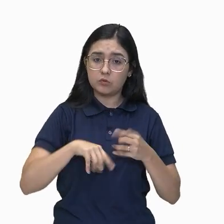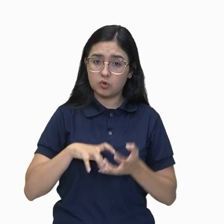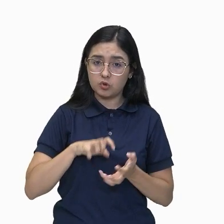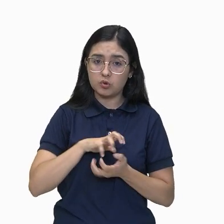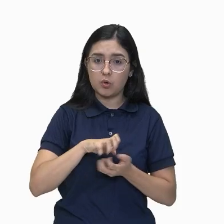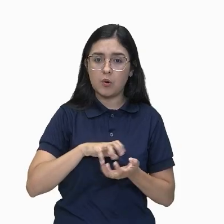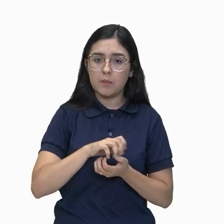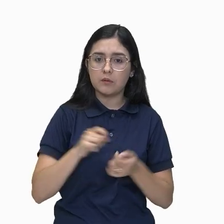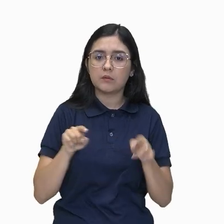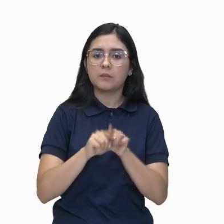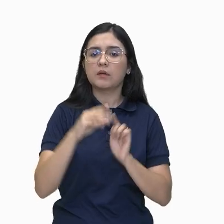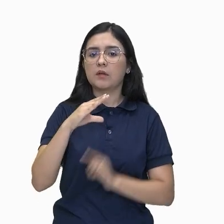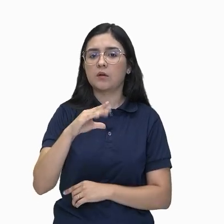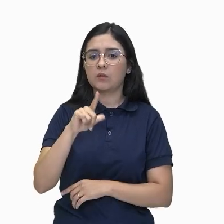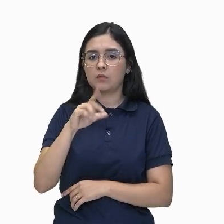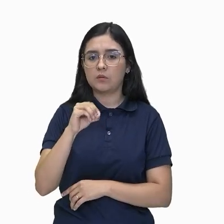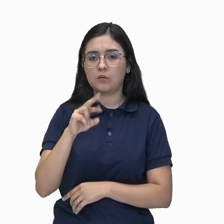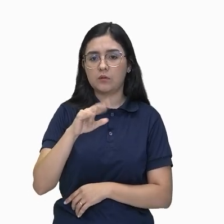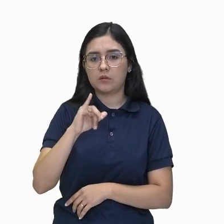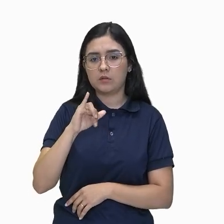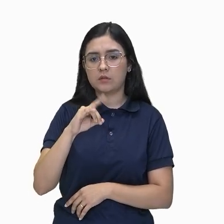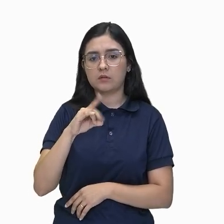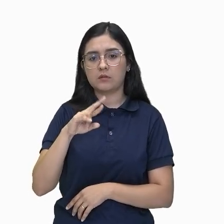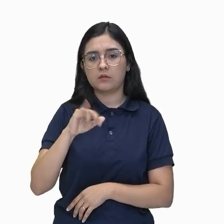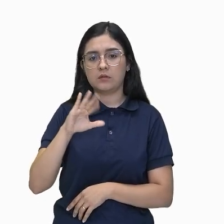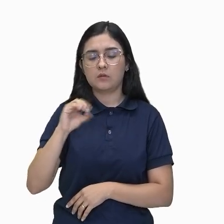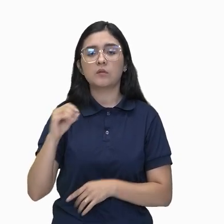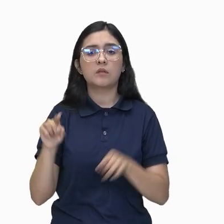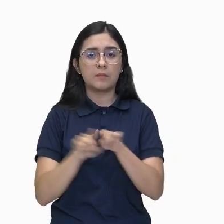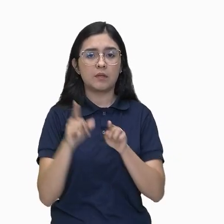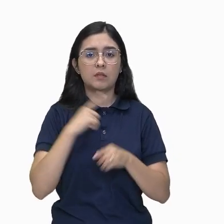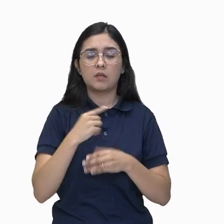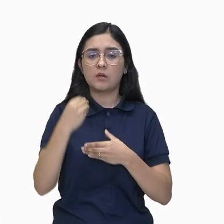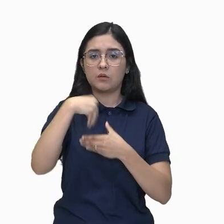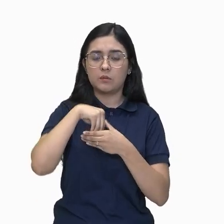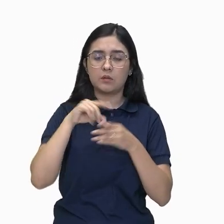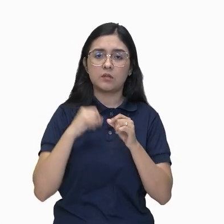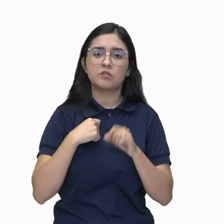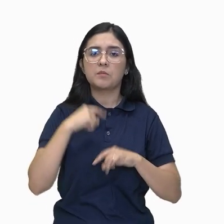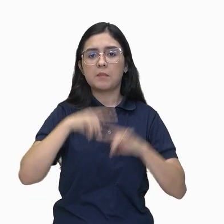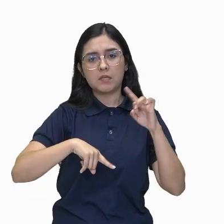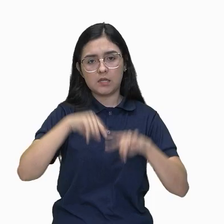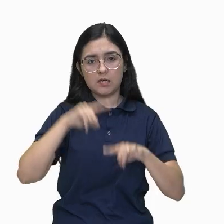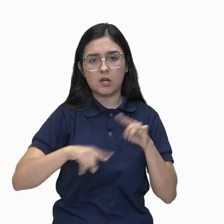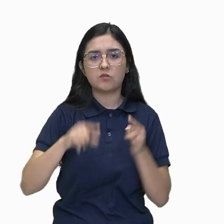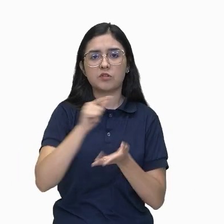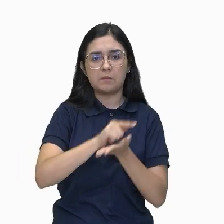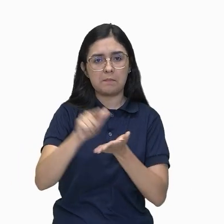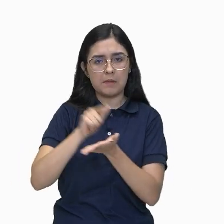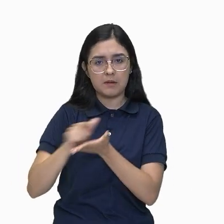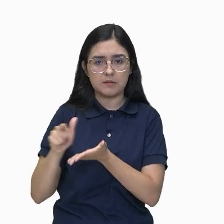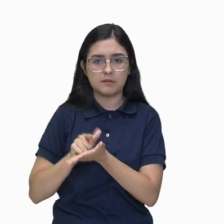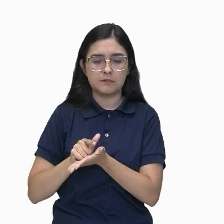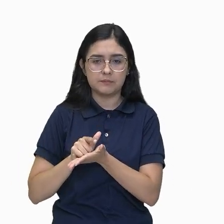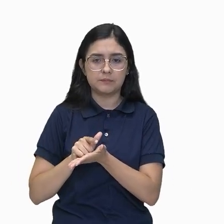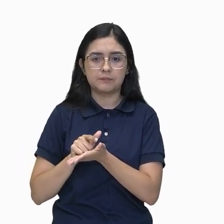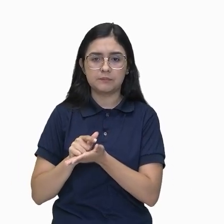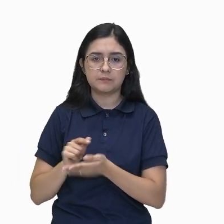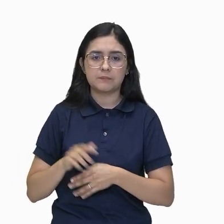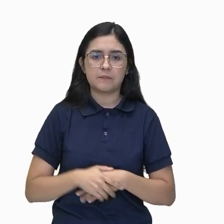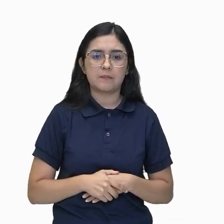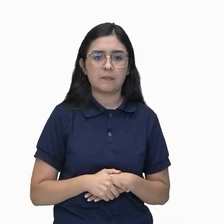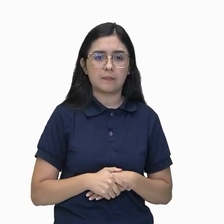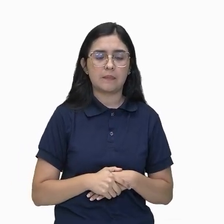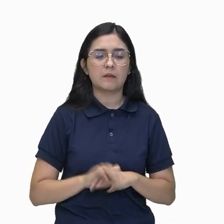clorídrico. Ele também está presente em alguns produtos de limpezas e fertilizantes. Agora, vamos